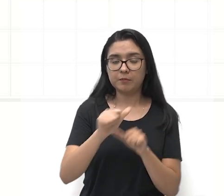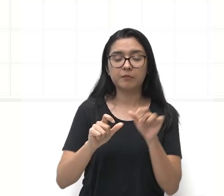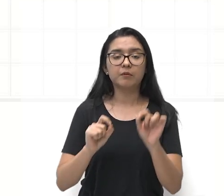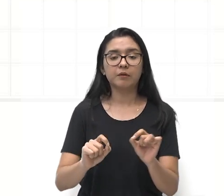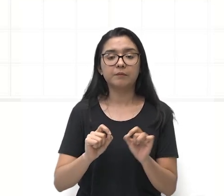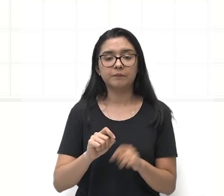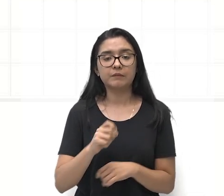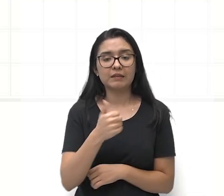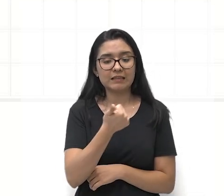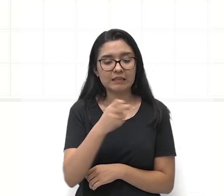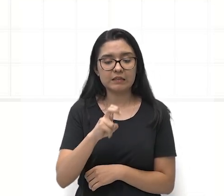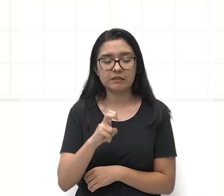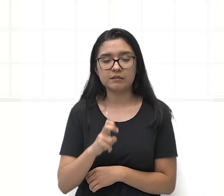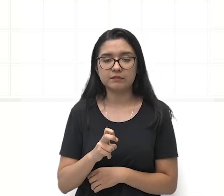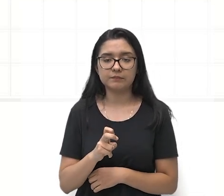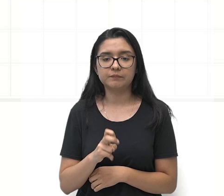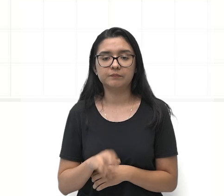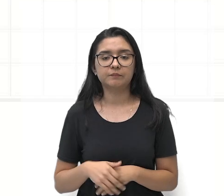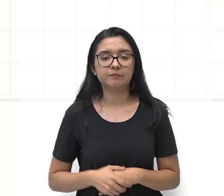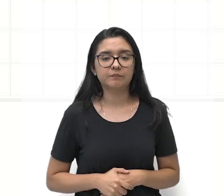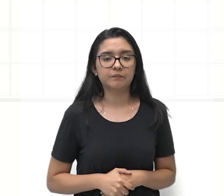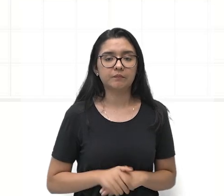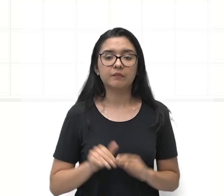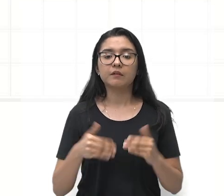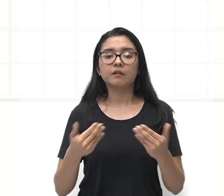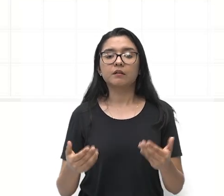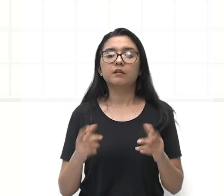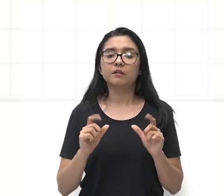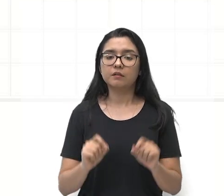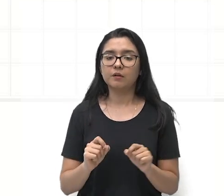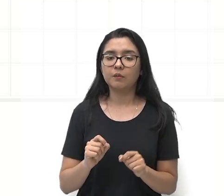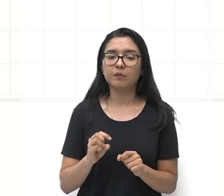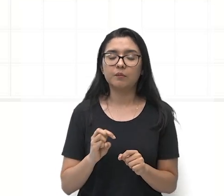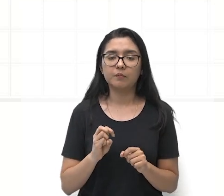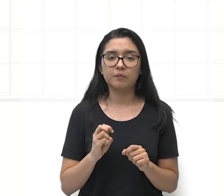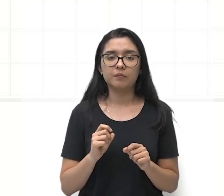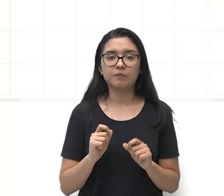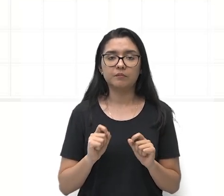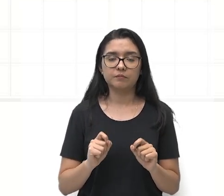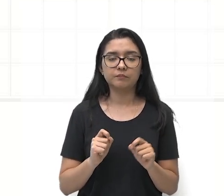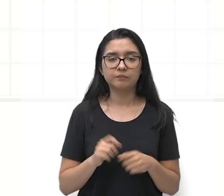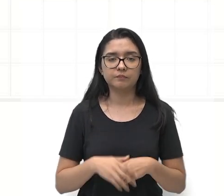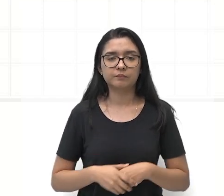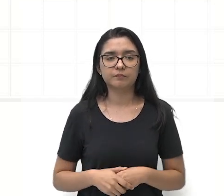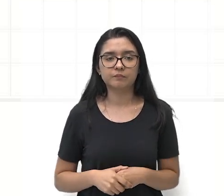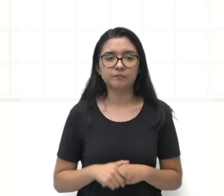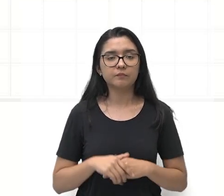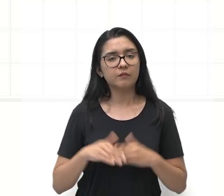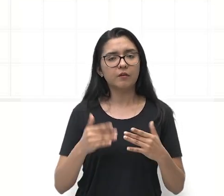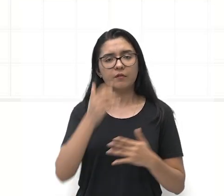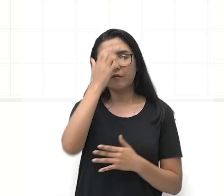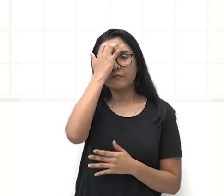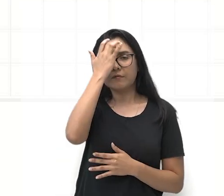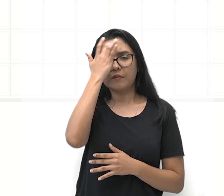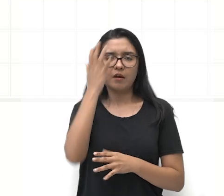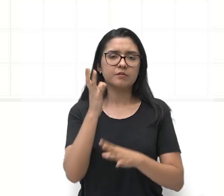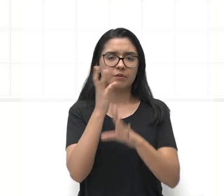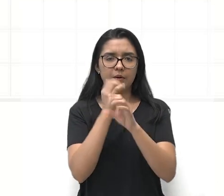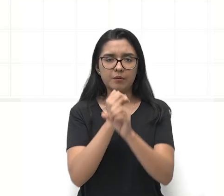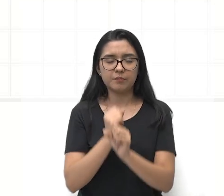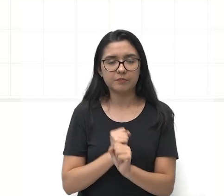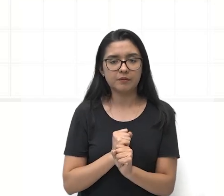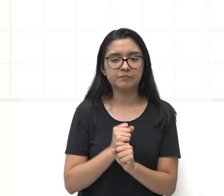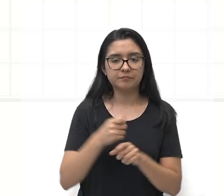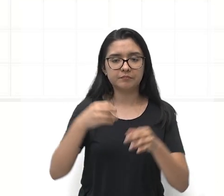quê? 15. Ou seja, vai recair naquela situação lá. Aí, ó, fica mais fácil de calcular, não